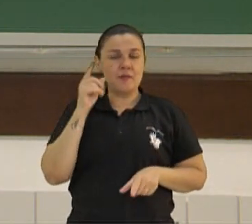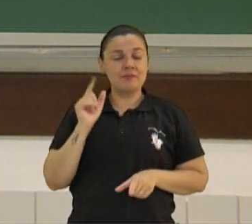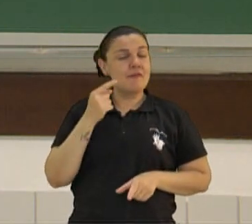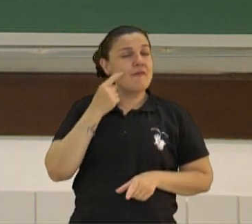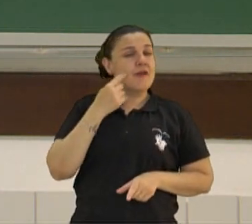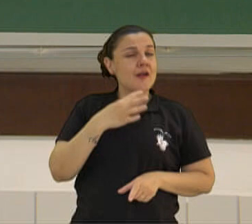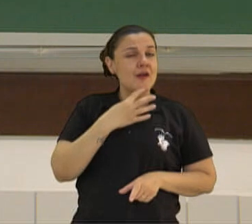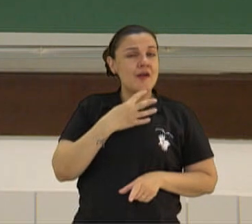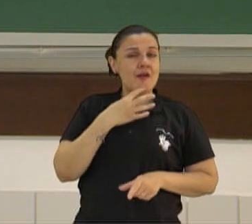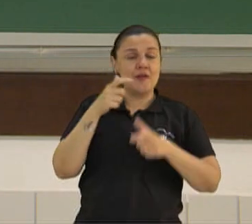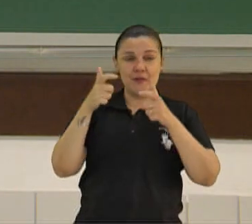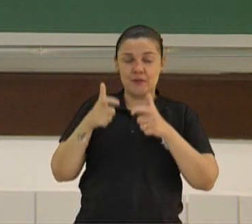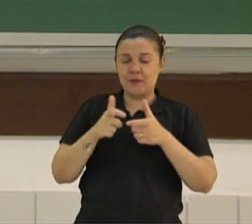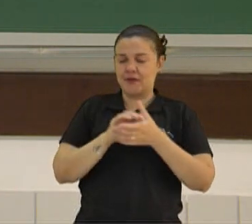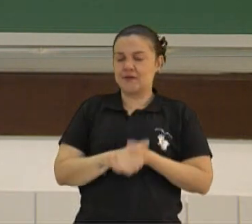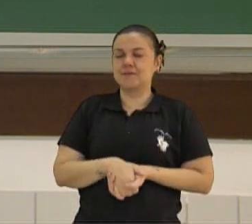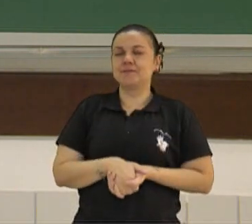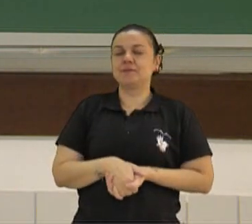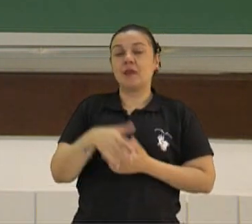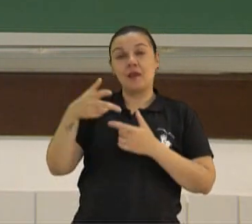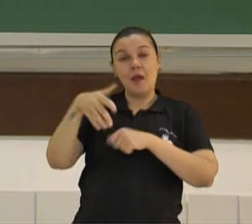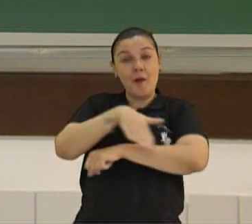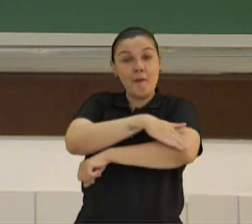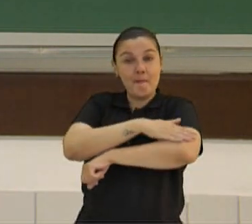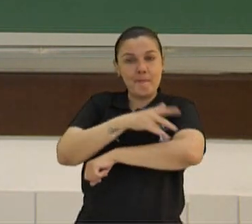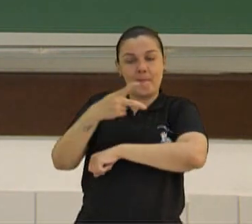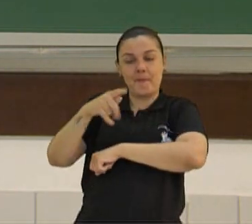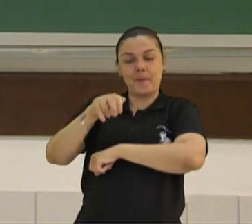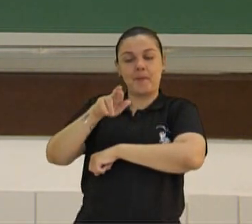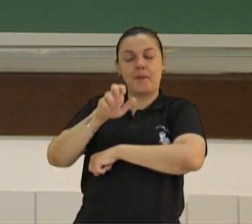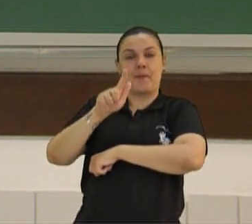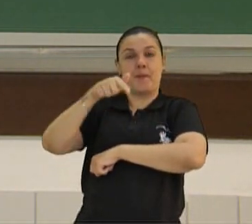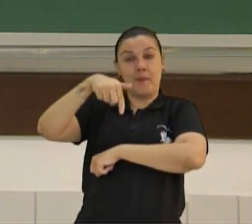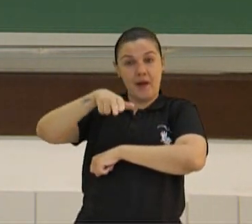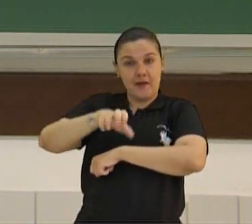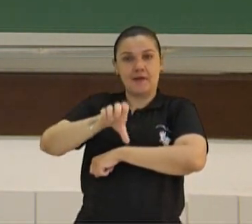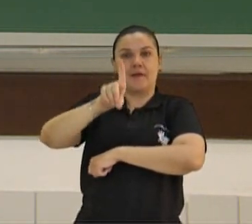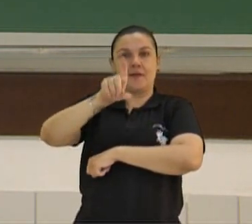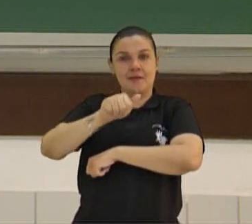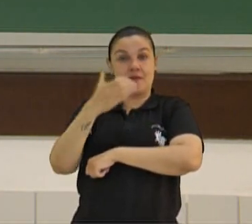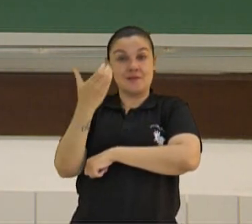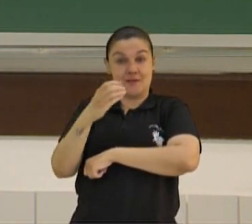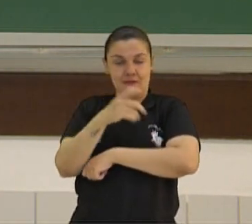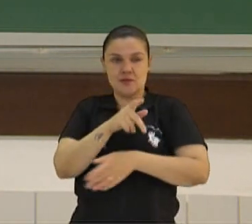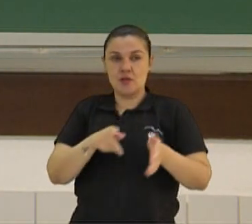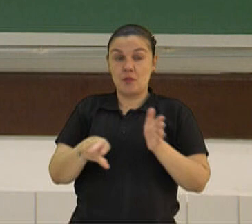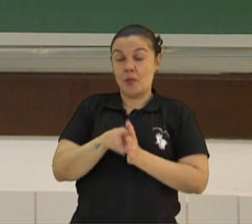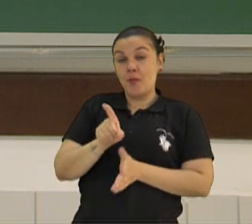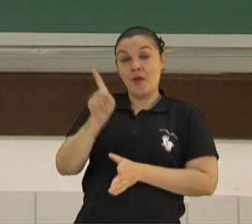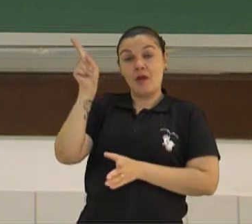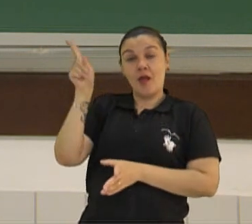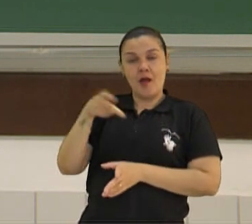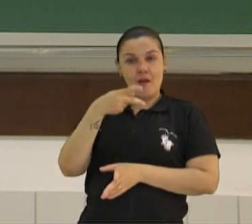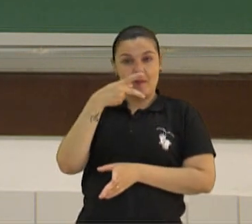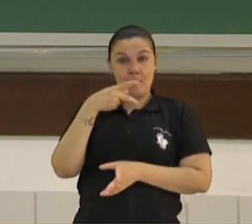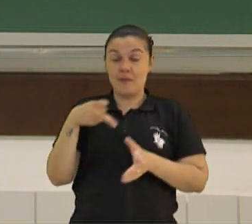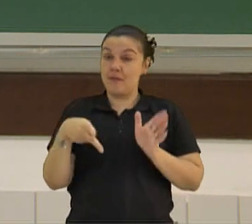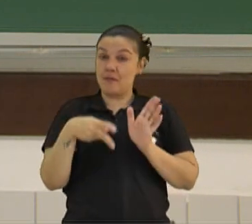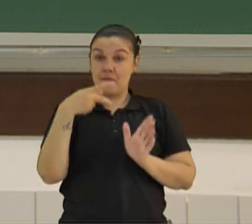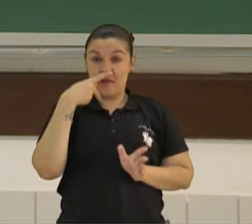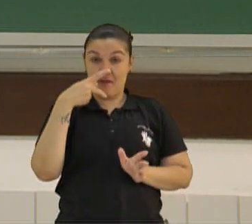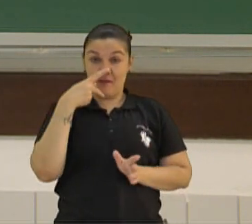pulo lá no Parque da Ciência, Newton Freire Maia, em Pinhais? Vamos lá, vamos fazer uma